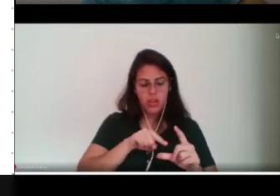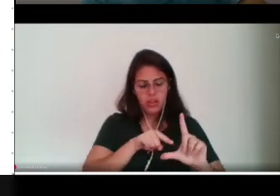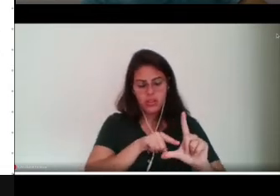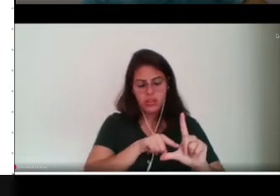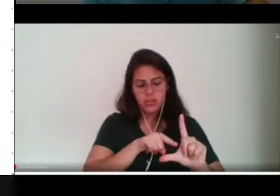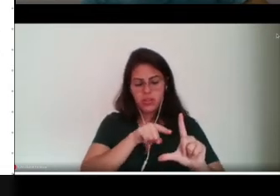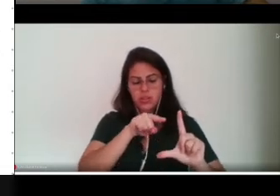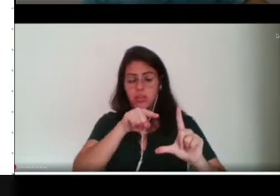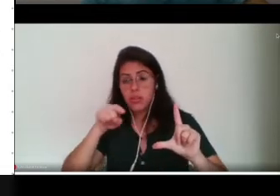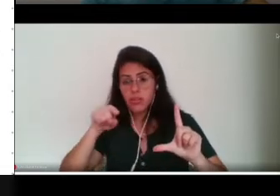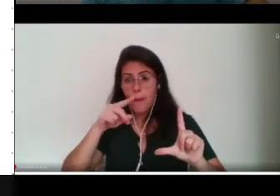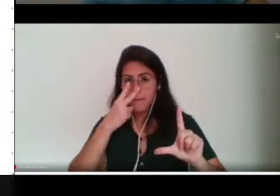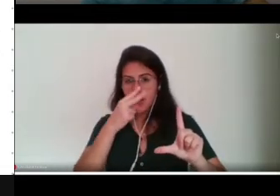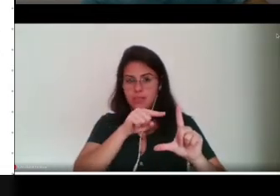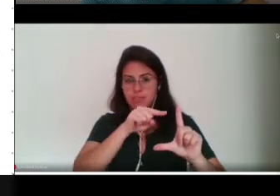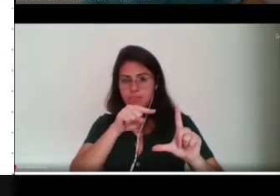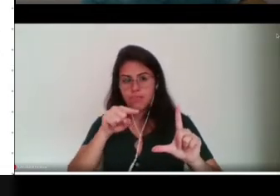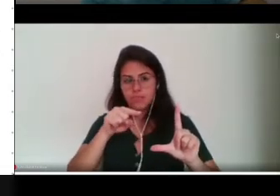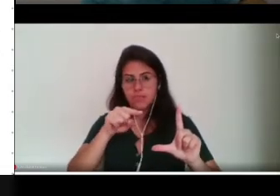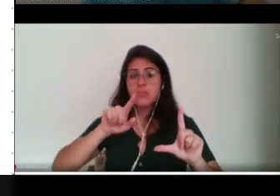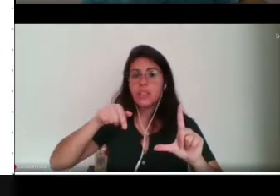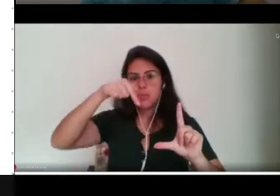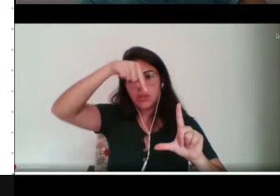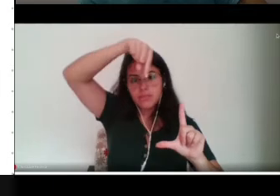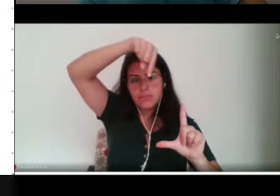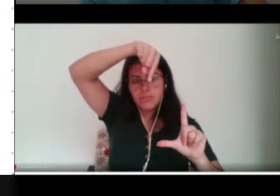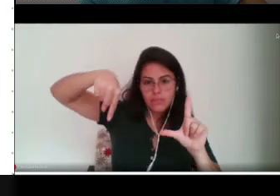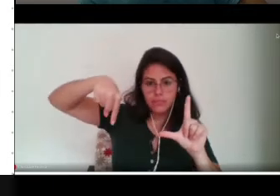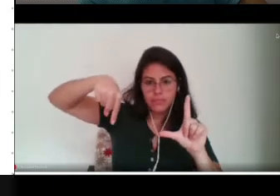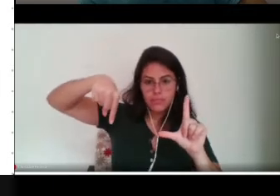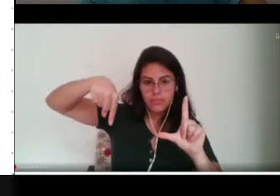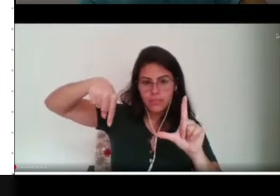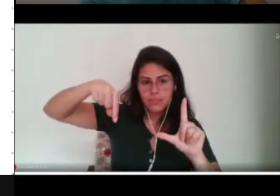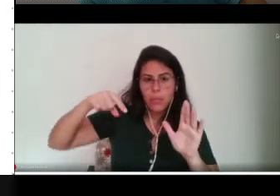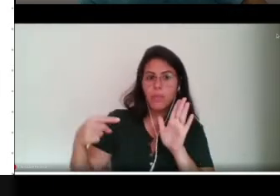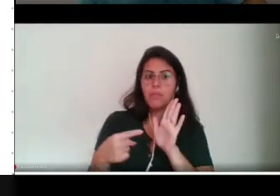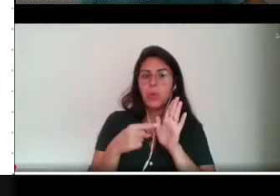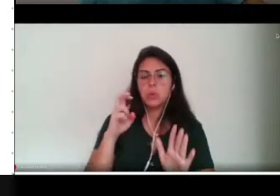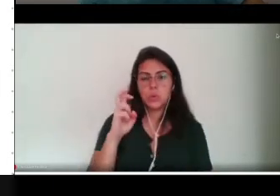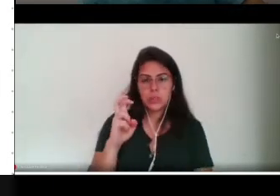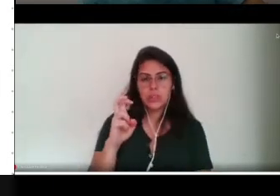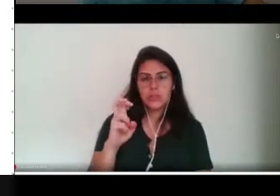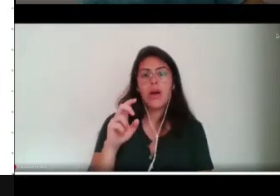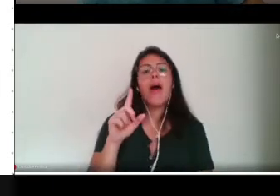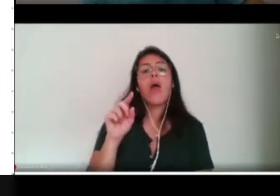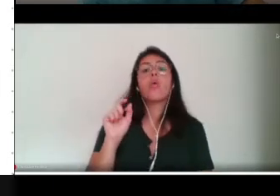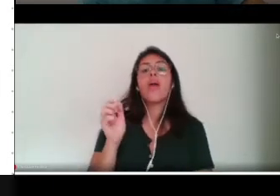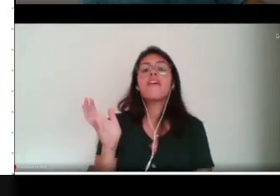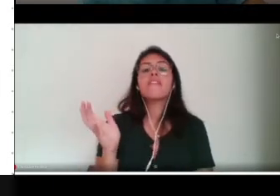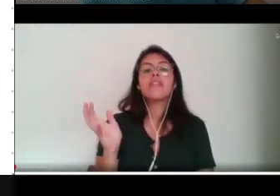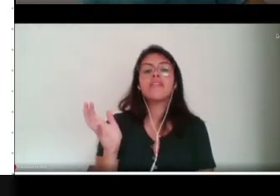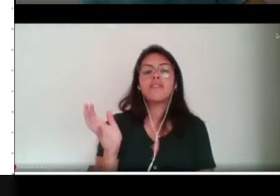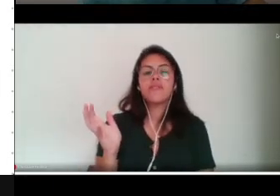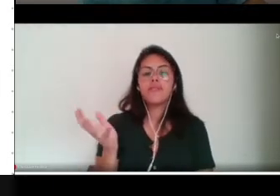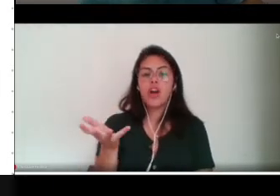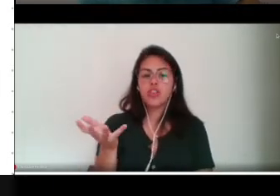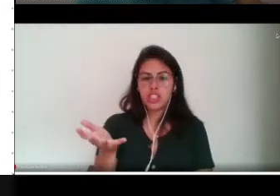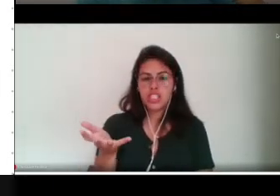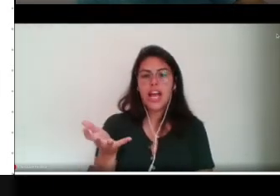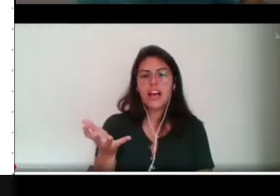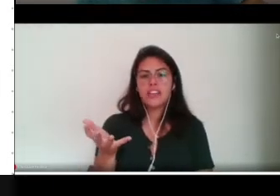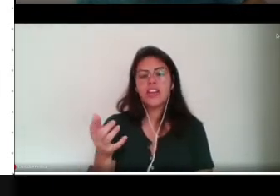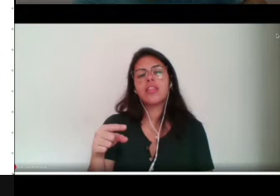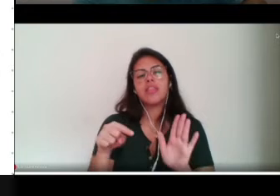ó, ela é negativa. Então, essa velocidade aqui é menor que 0. Entenderam o que tem que